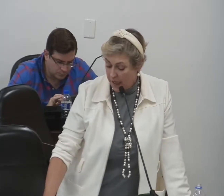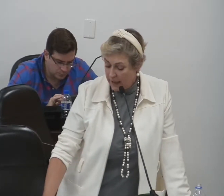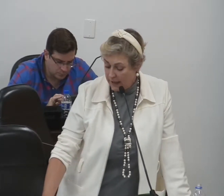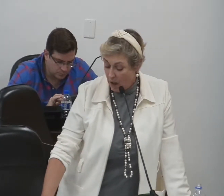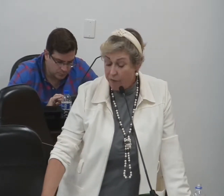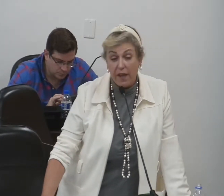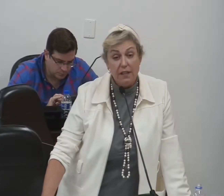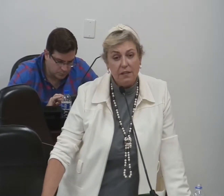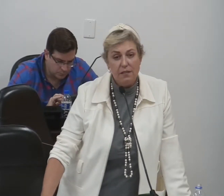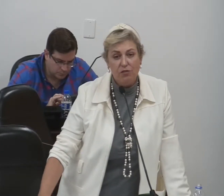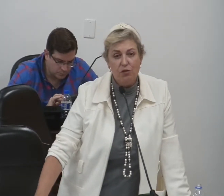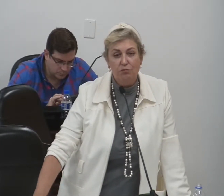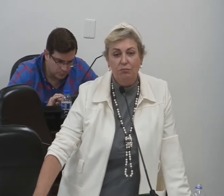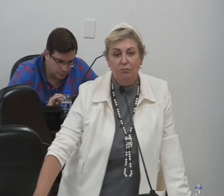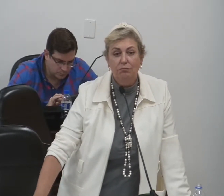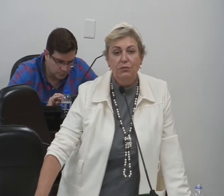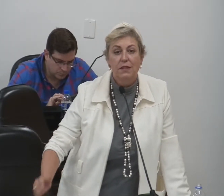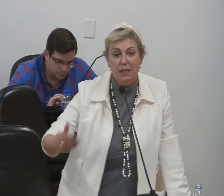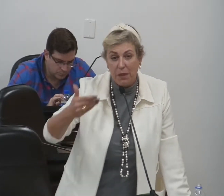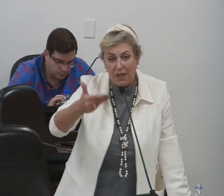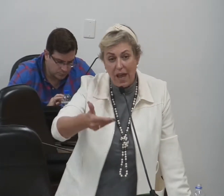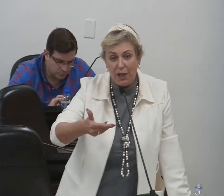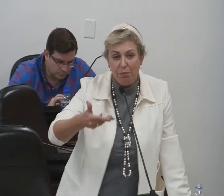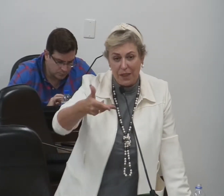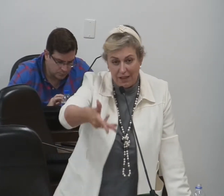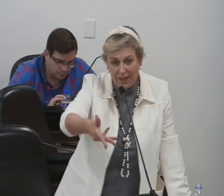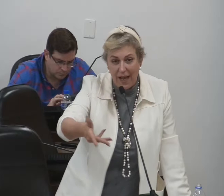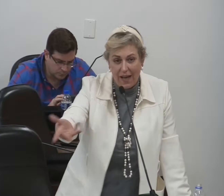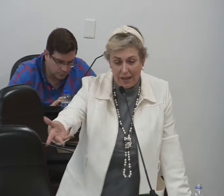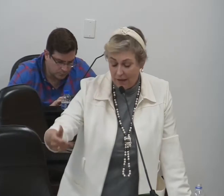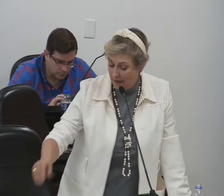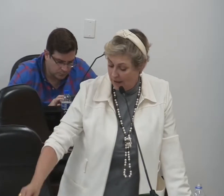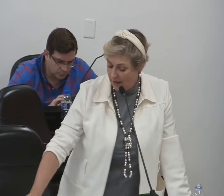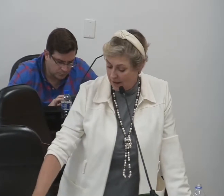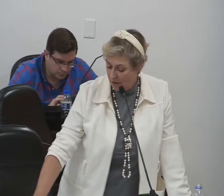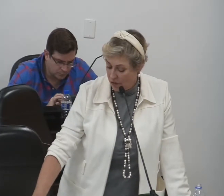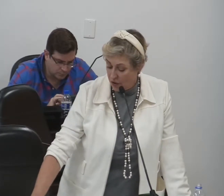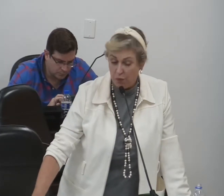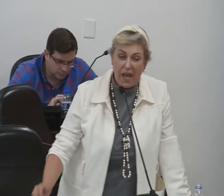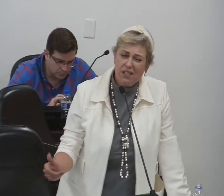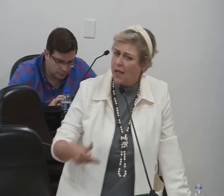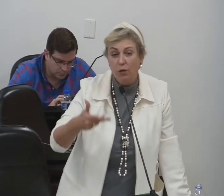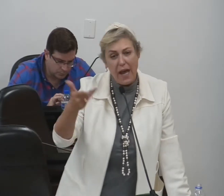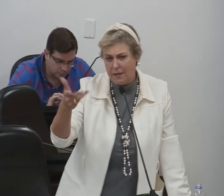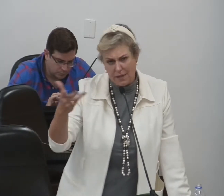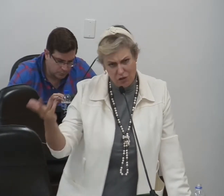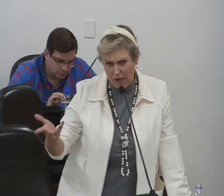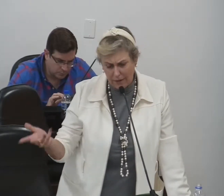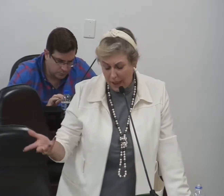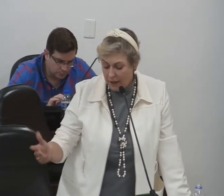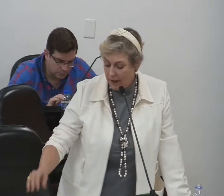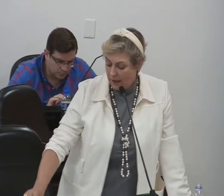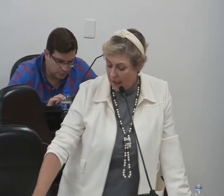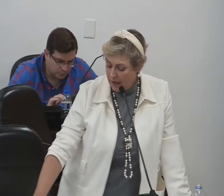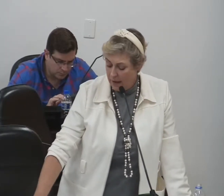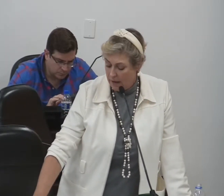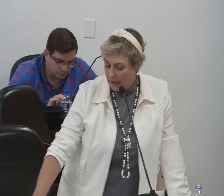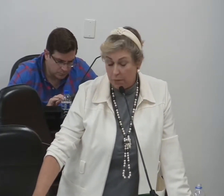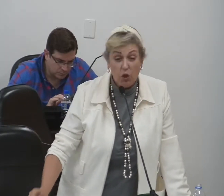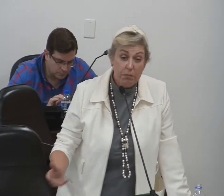gostaria talvez de um cemitério para enterrar os seus pets. Há lugares que já tem,